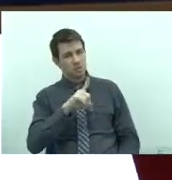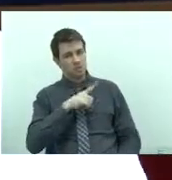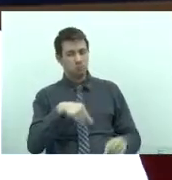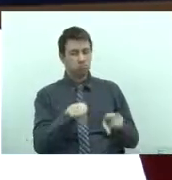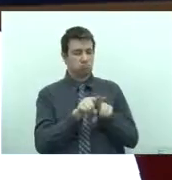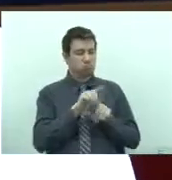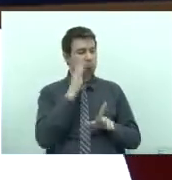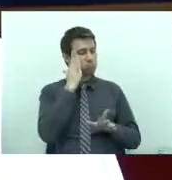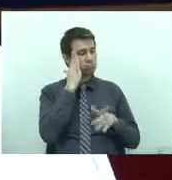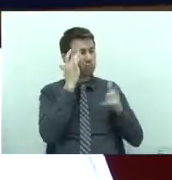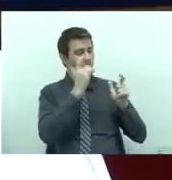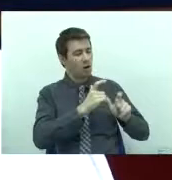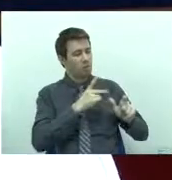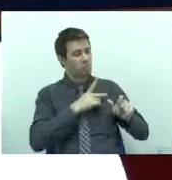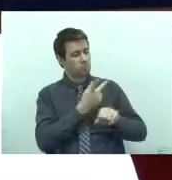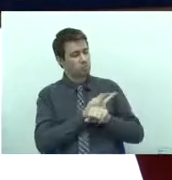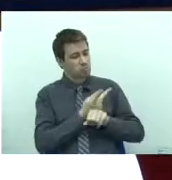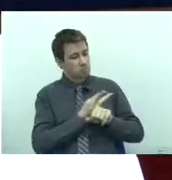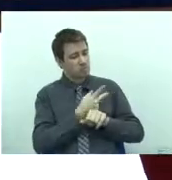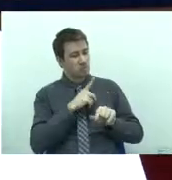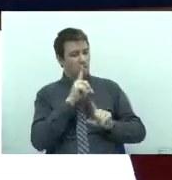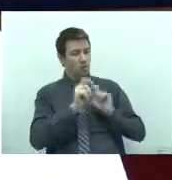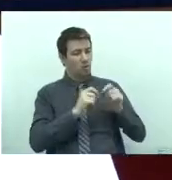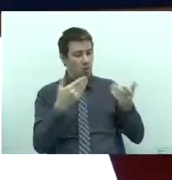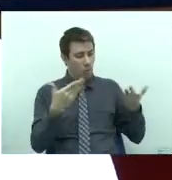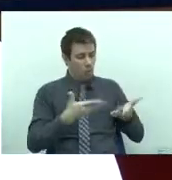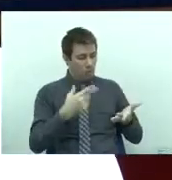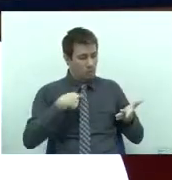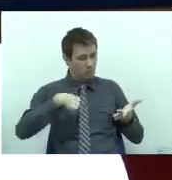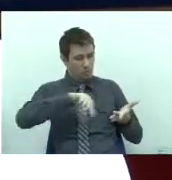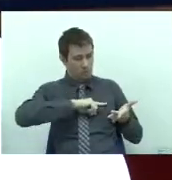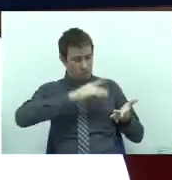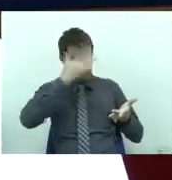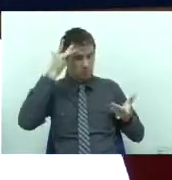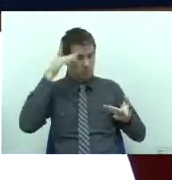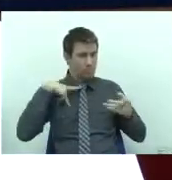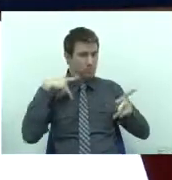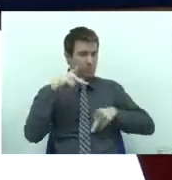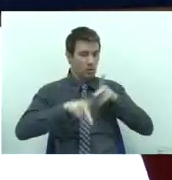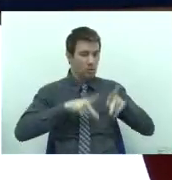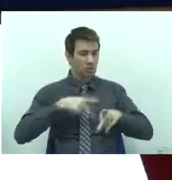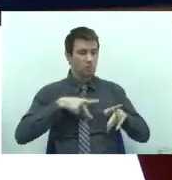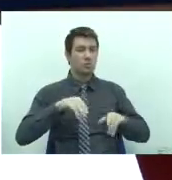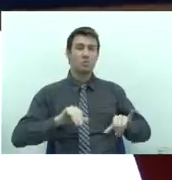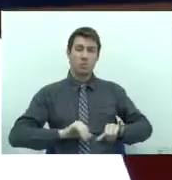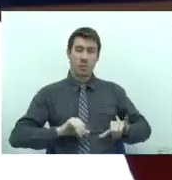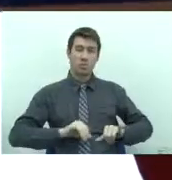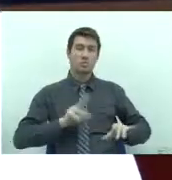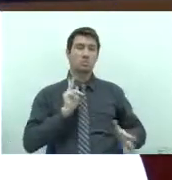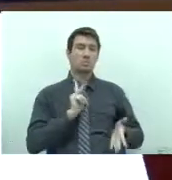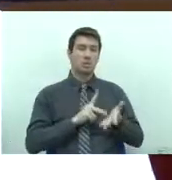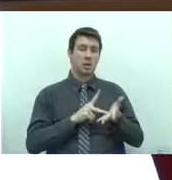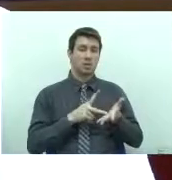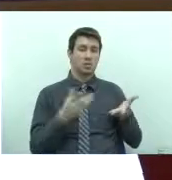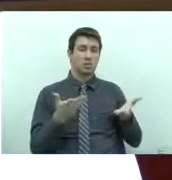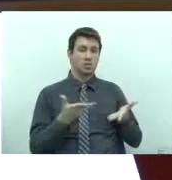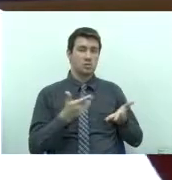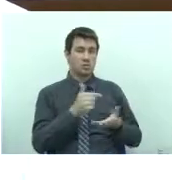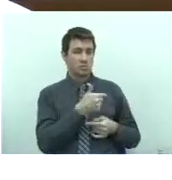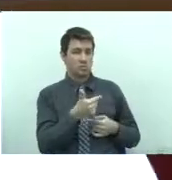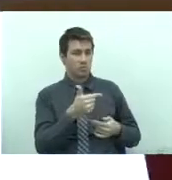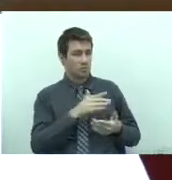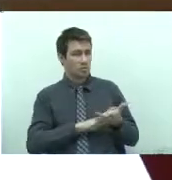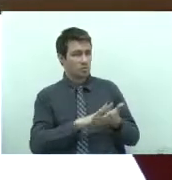faz, como que ela conduz e o que será feito. Hoje o nosso povo brasileiro sofre muito. Hoje a gente não temos